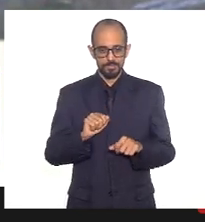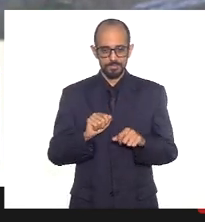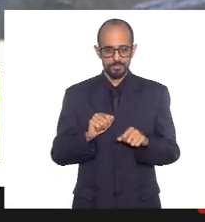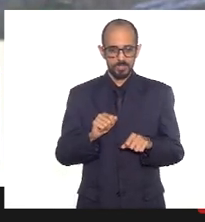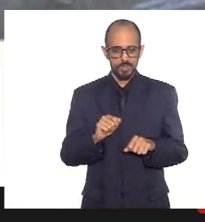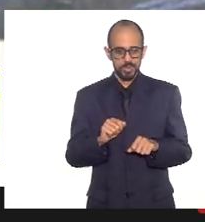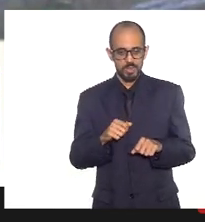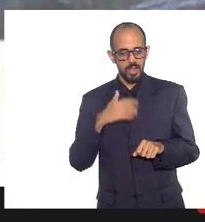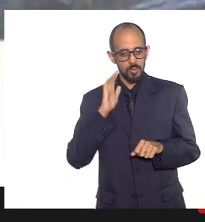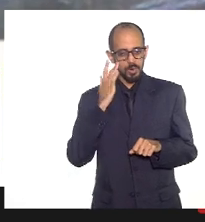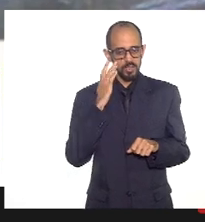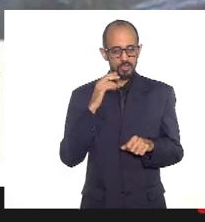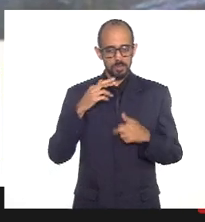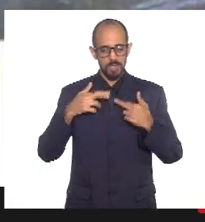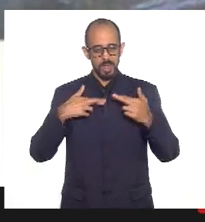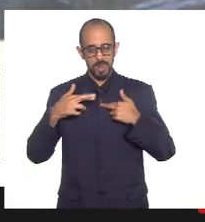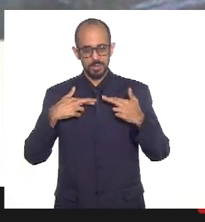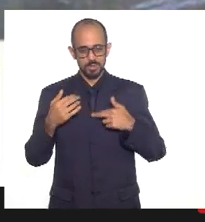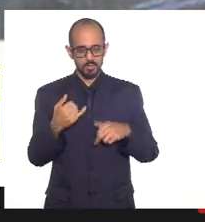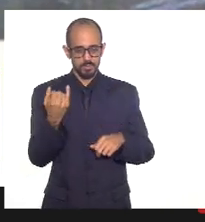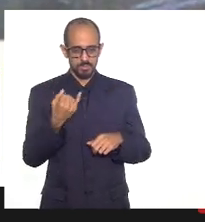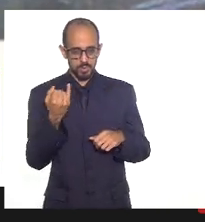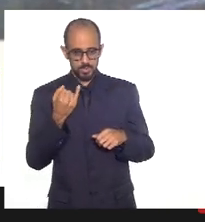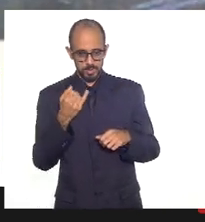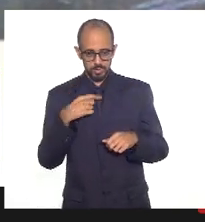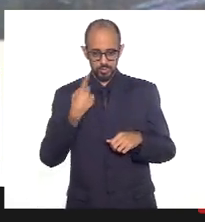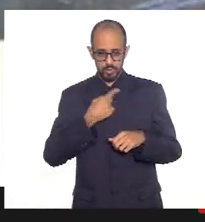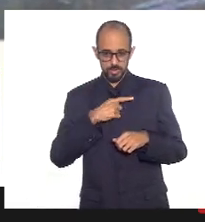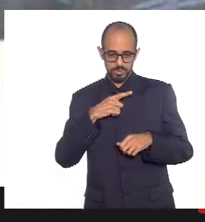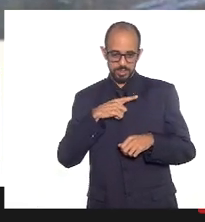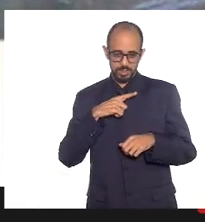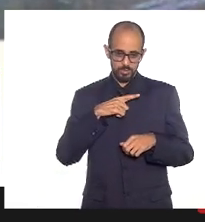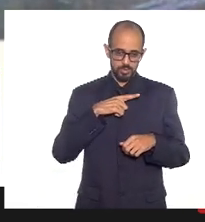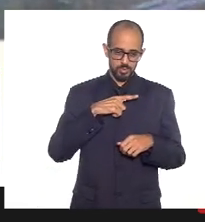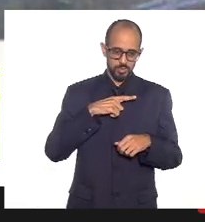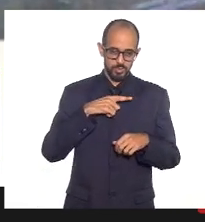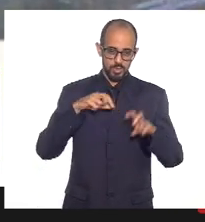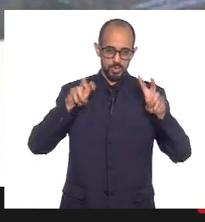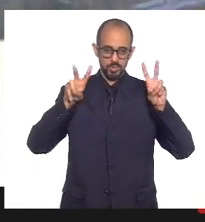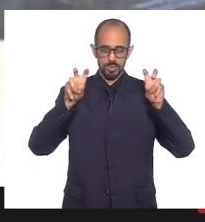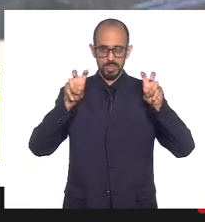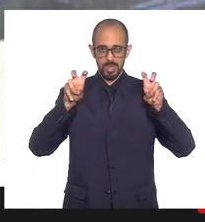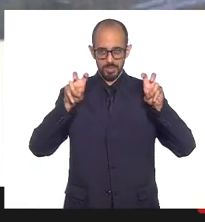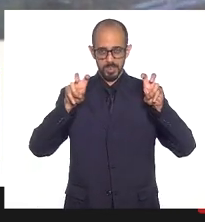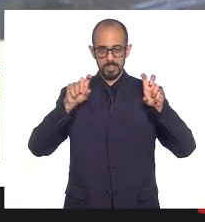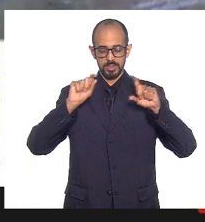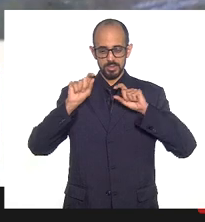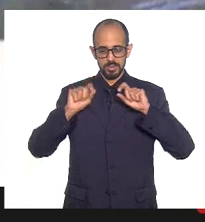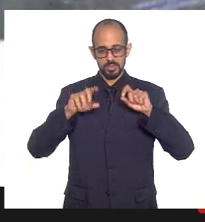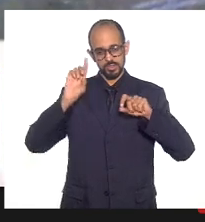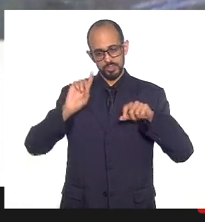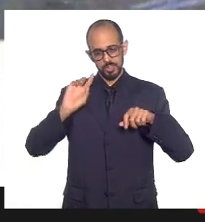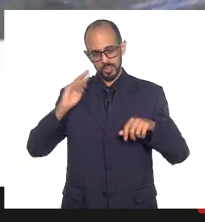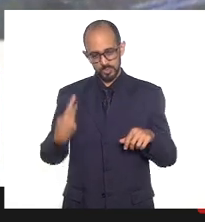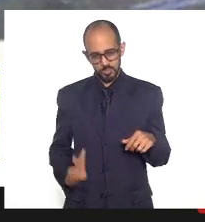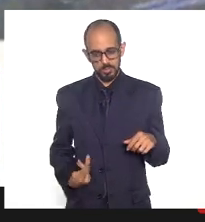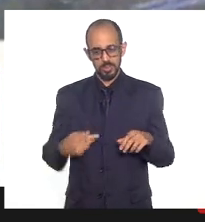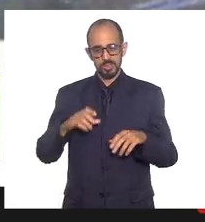é uma relação muito importante, né, que a gente constitui. Mas vamos o tema, né, dentre os diversos temas, direitos humanos,